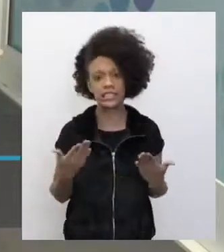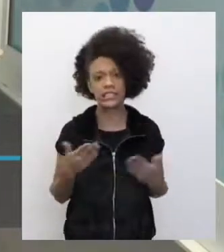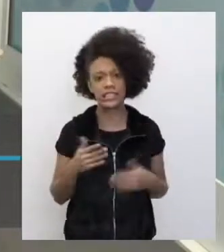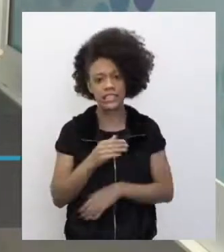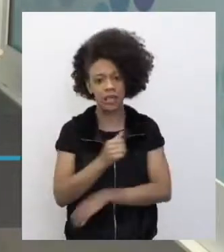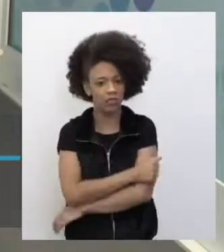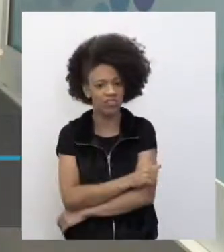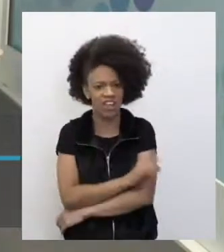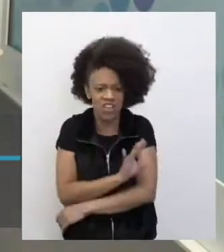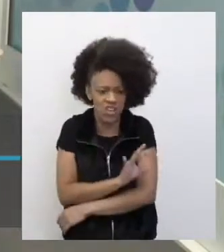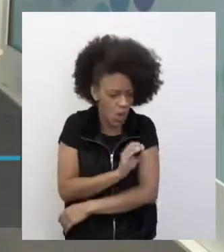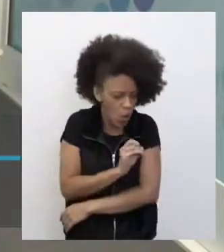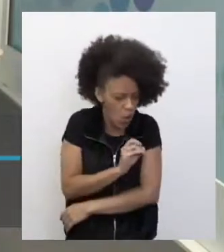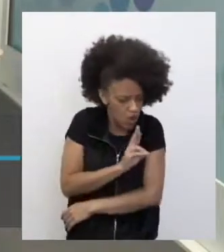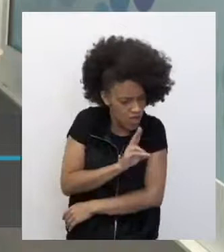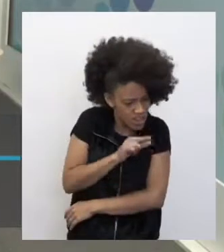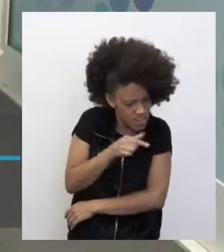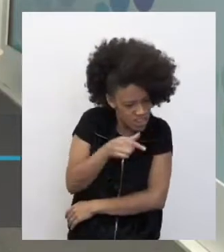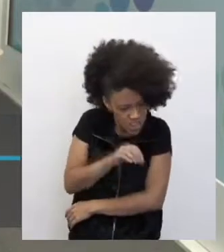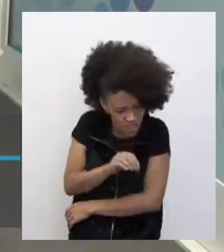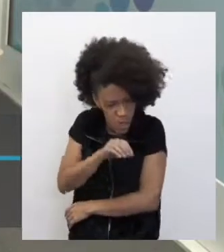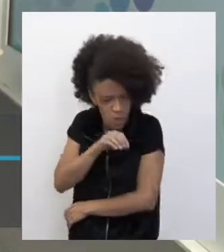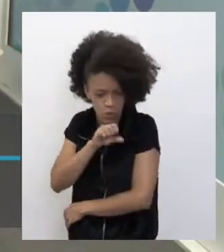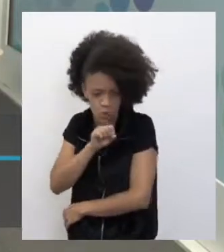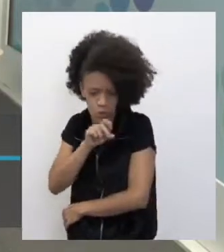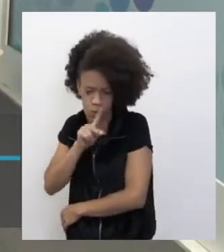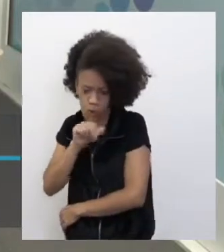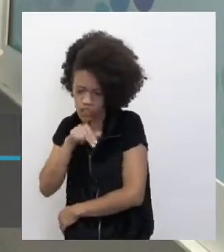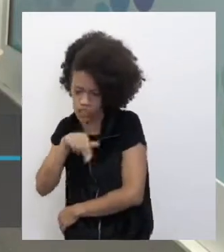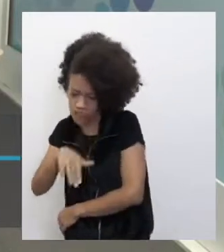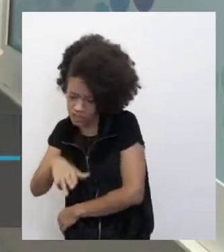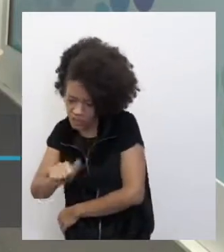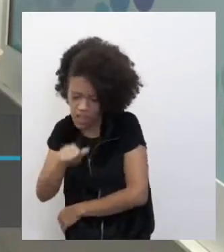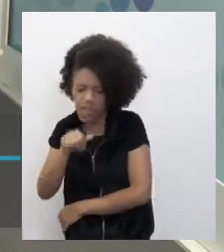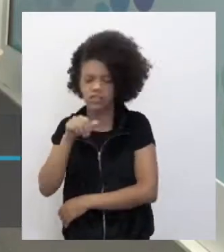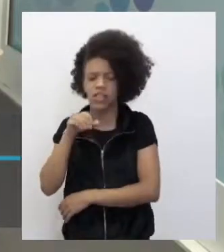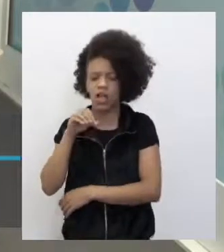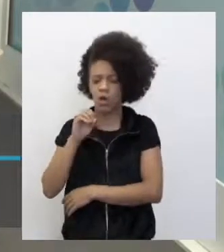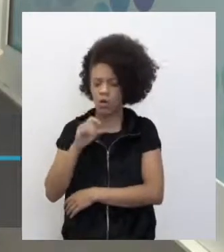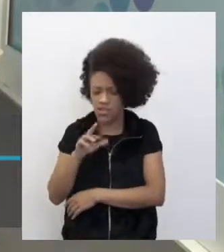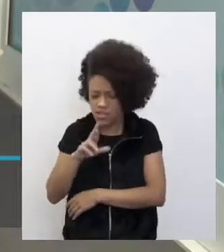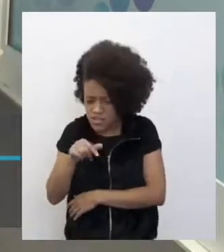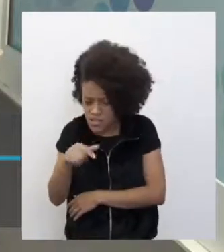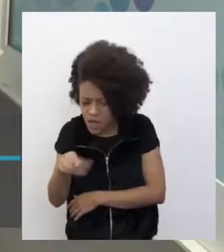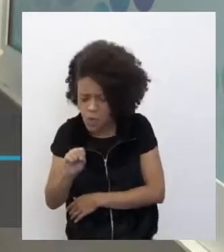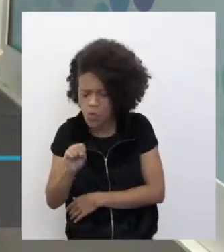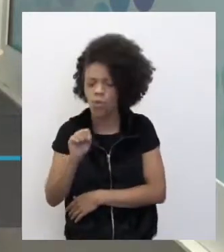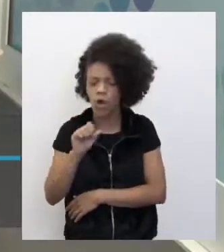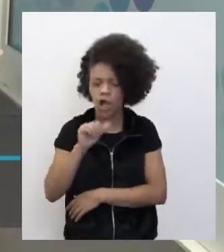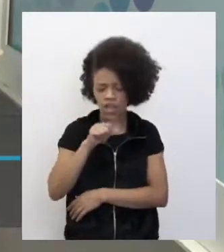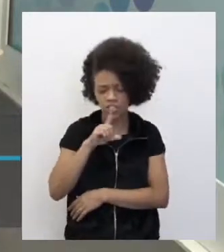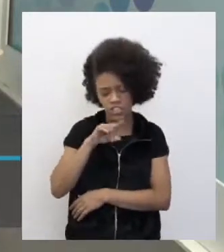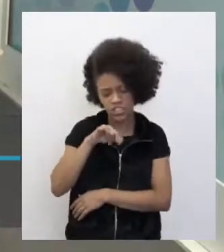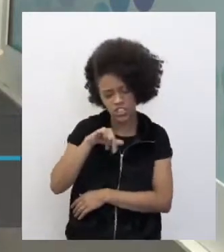né? Oração subordinada adjetiva restritiva, oração subordinada